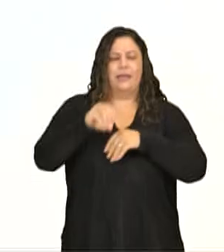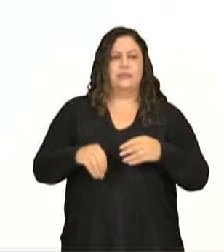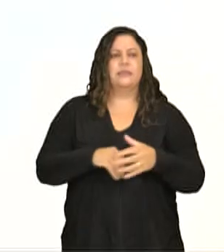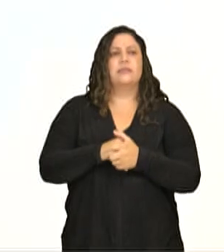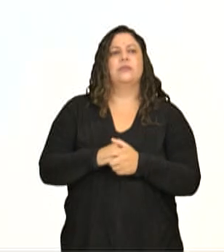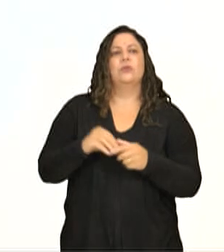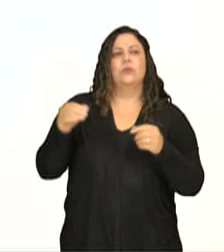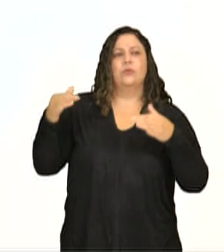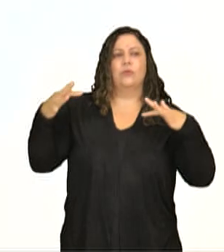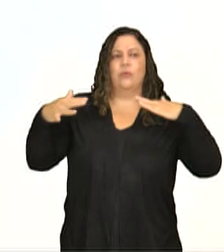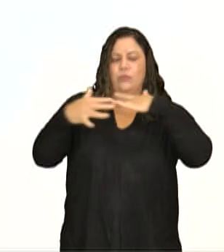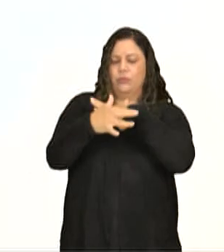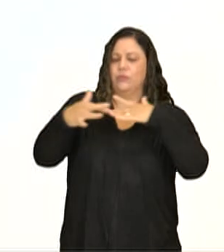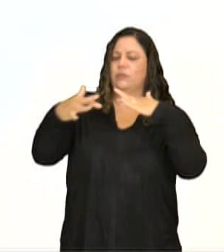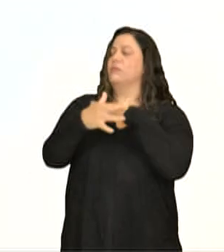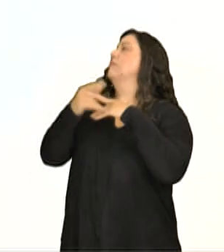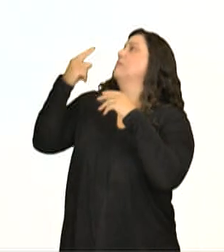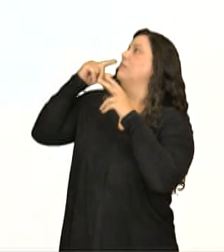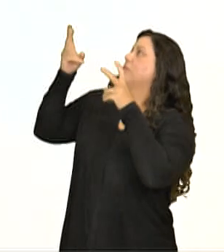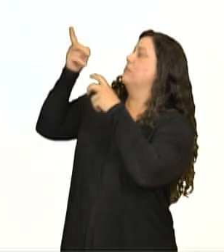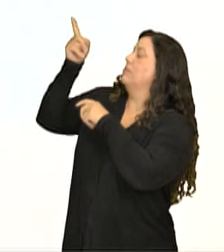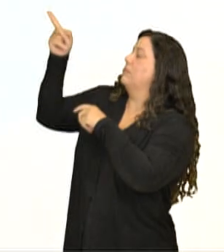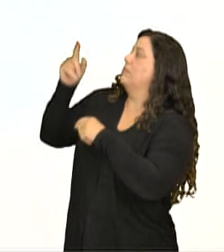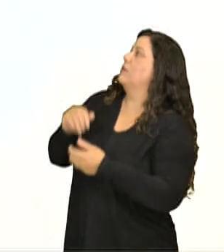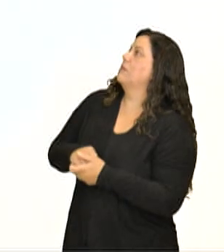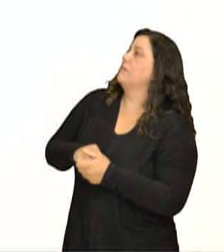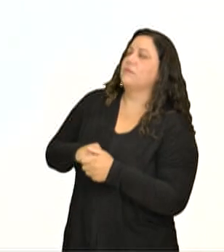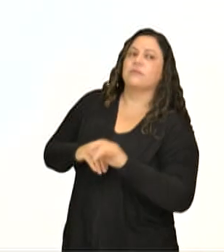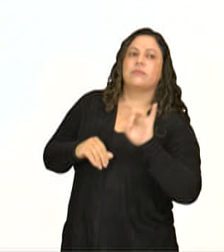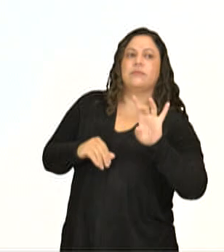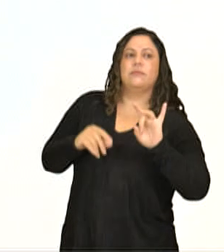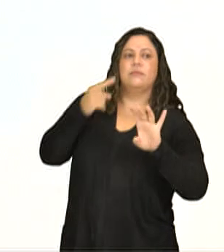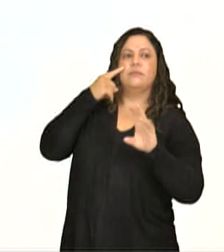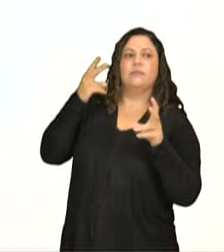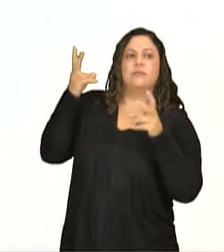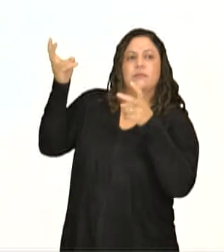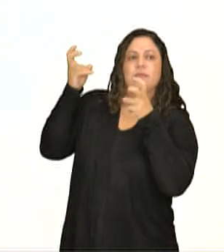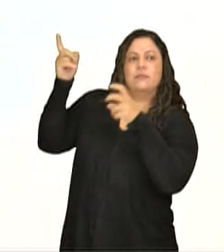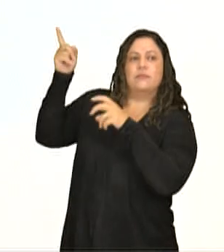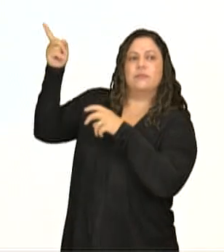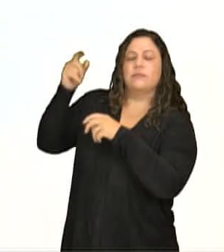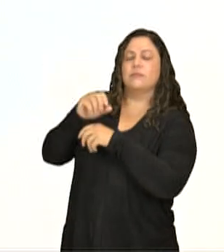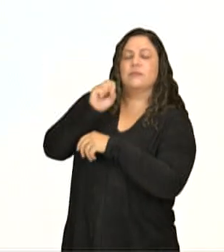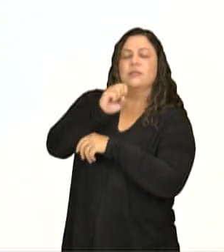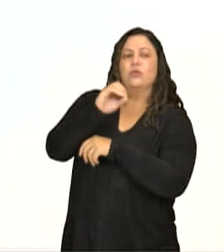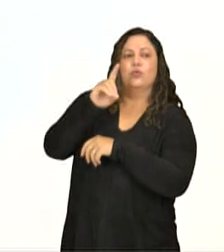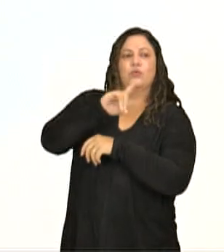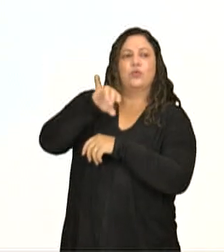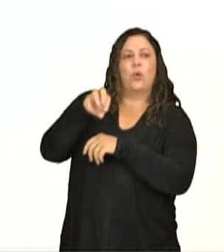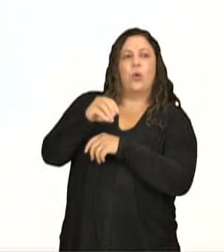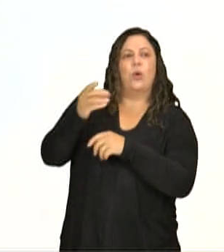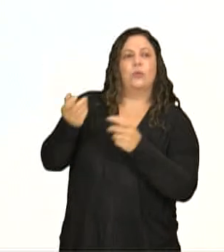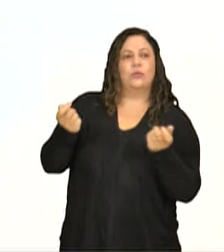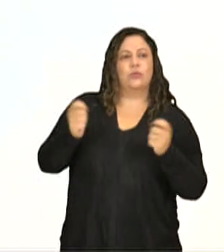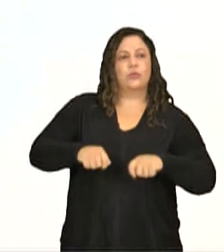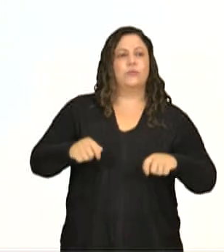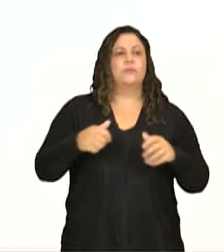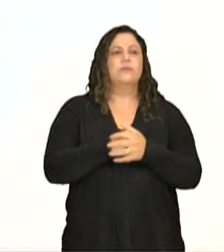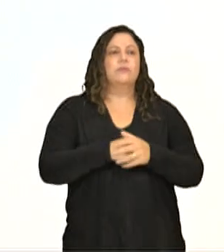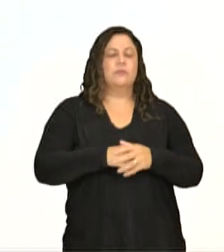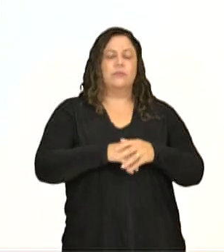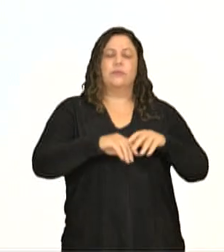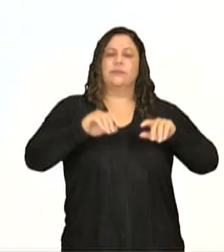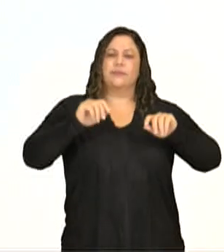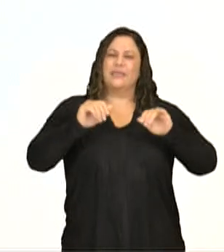Aqui um transporte, né, da bomba sódio-potássio. Nós temos aqui os íons sódio que se ligam, o ATP fazendo